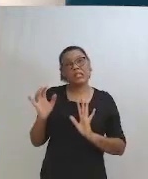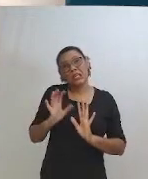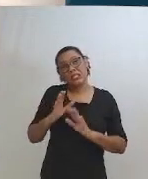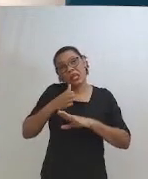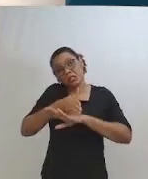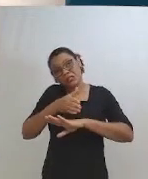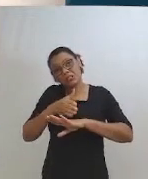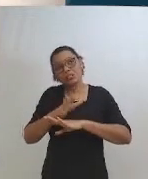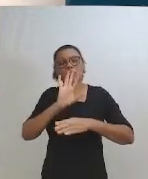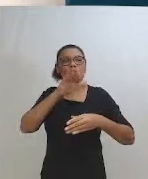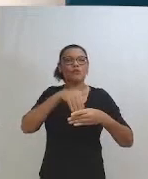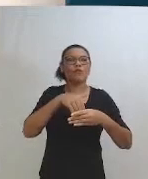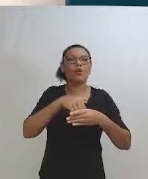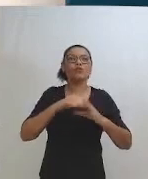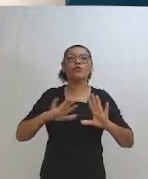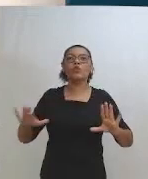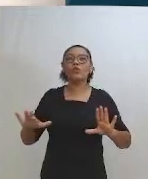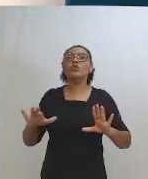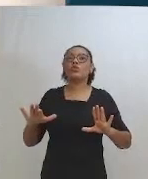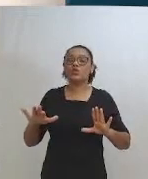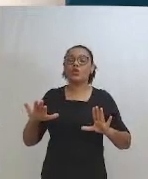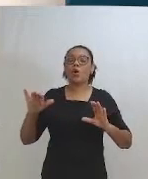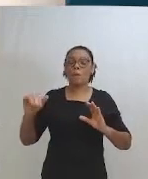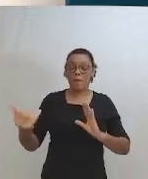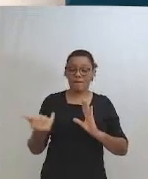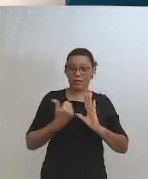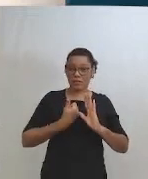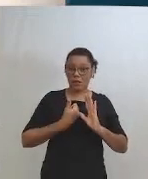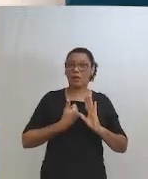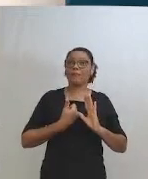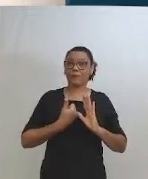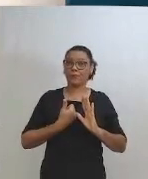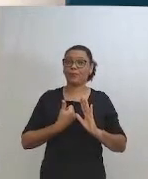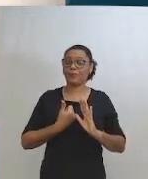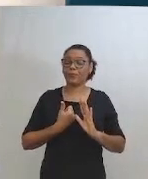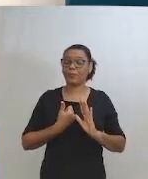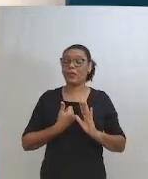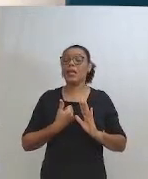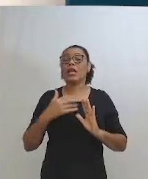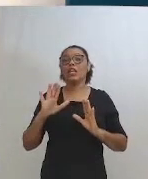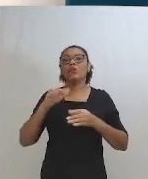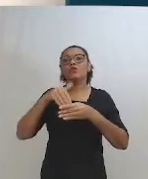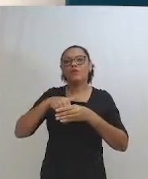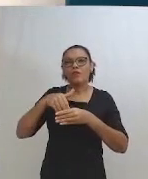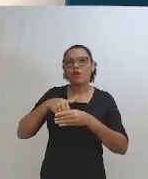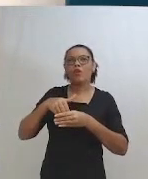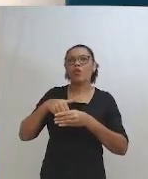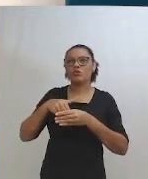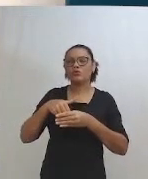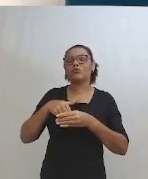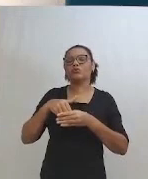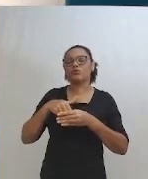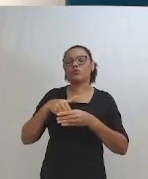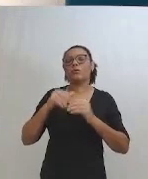entrar em contato com o meu gabinete e que os votos serão